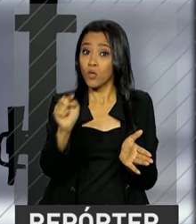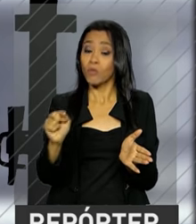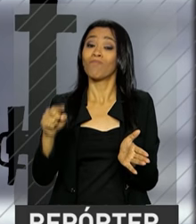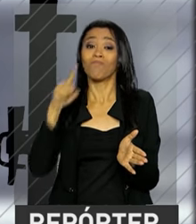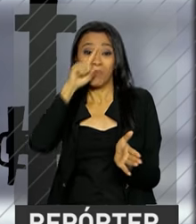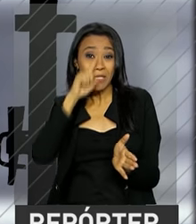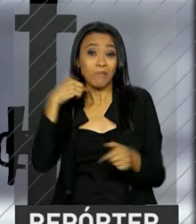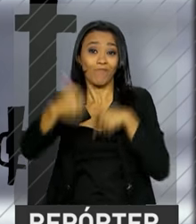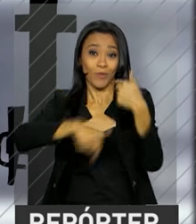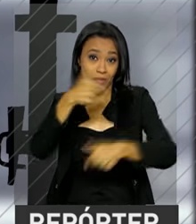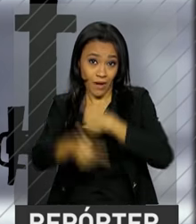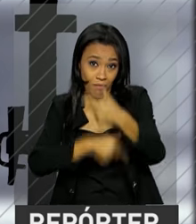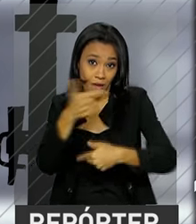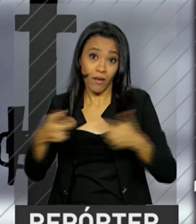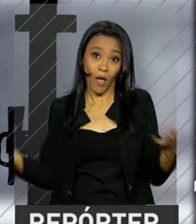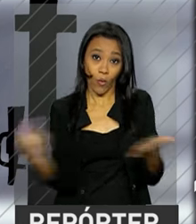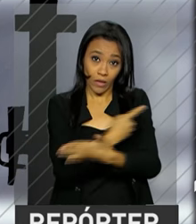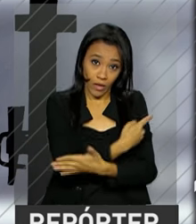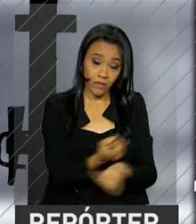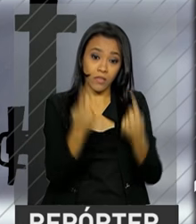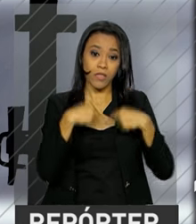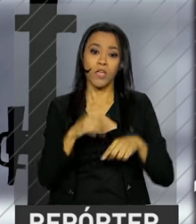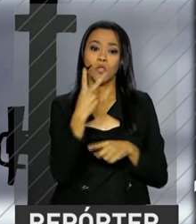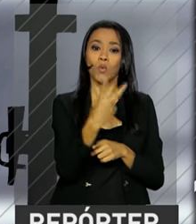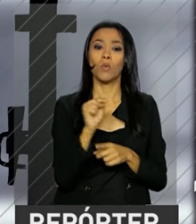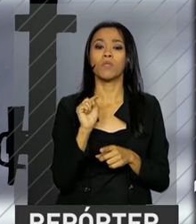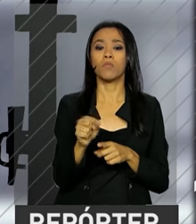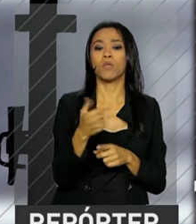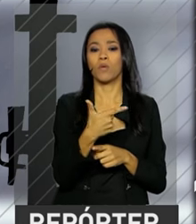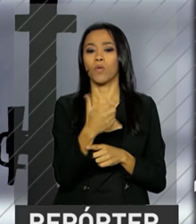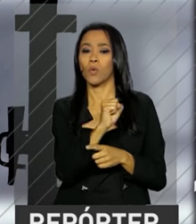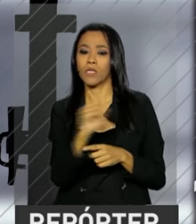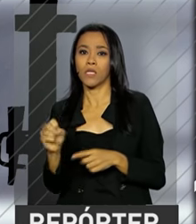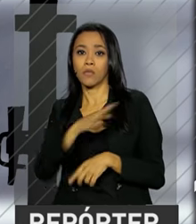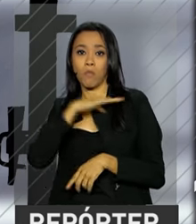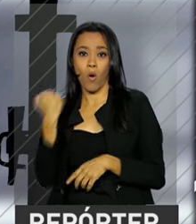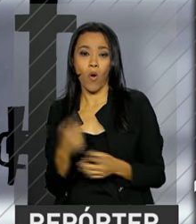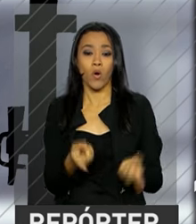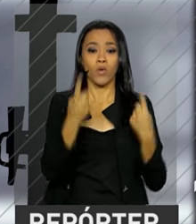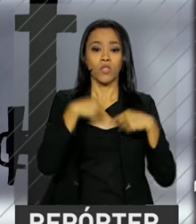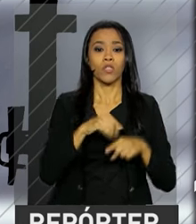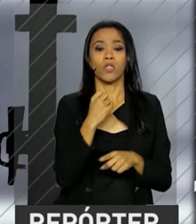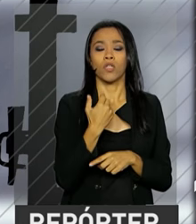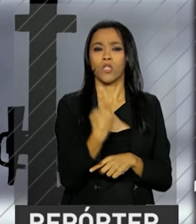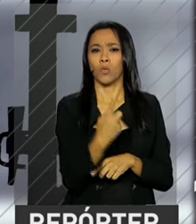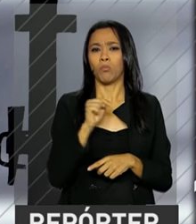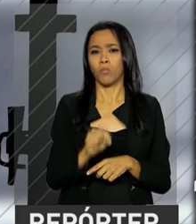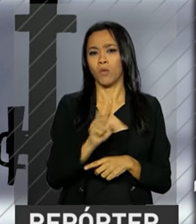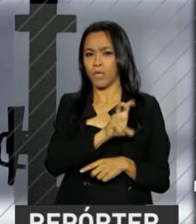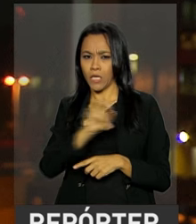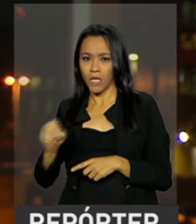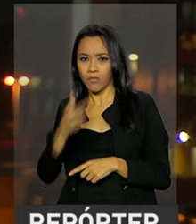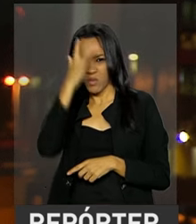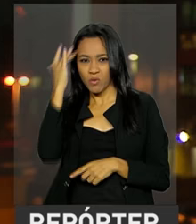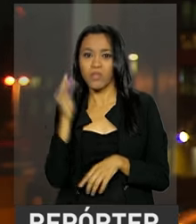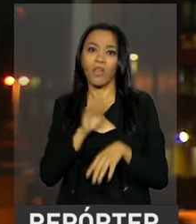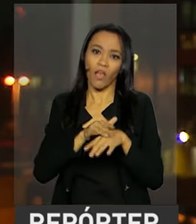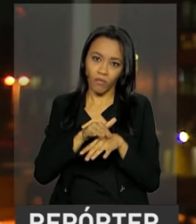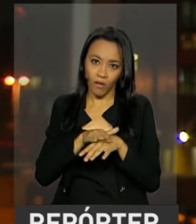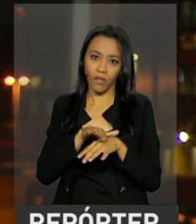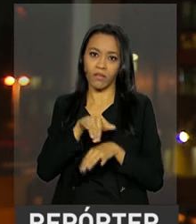trabalho, com 2.800 mortes e mais de 1.500 incapacitados permanentes.